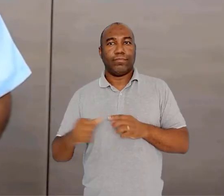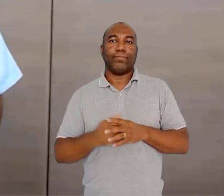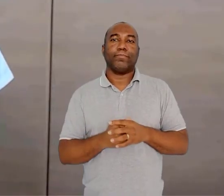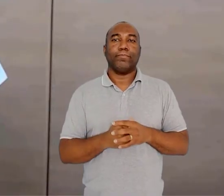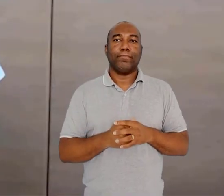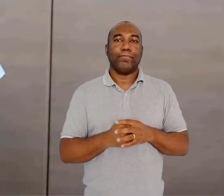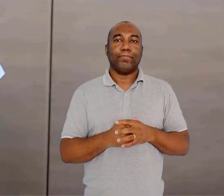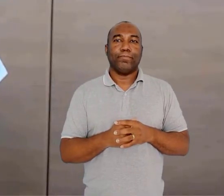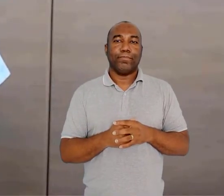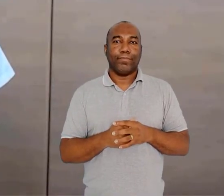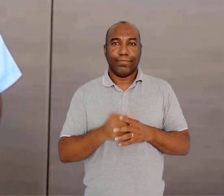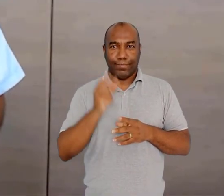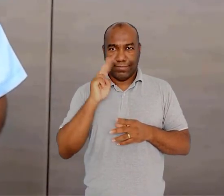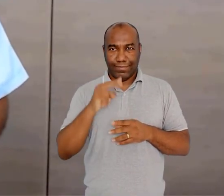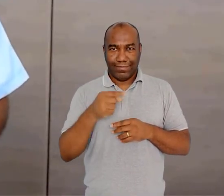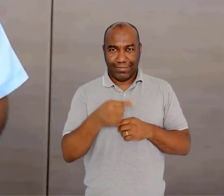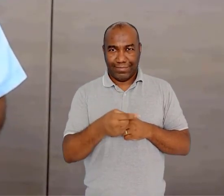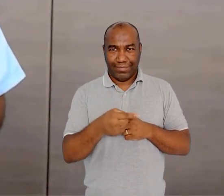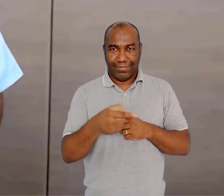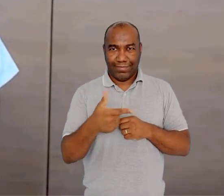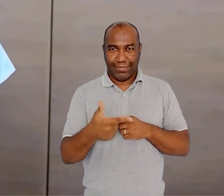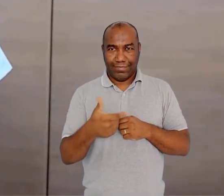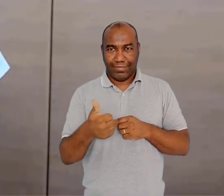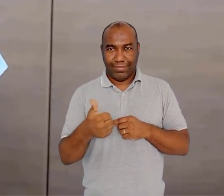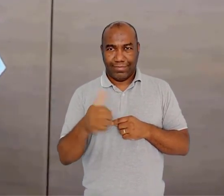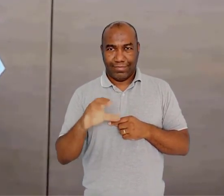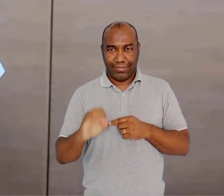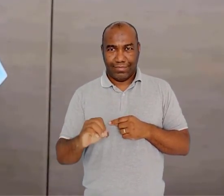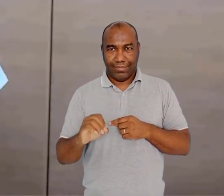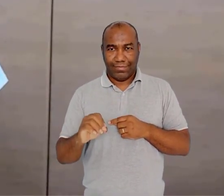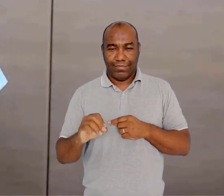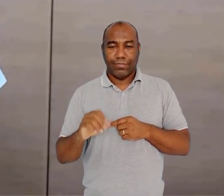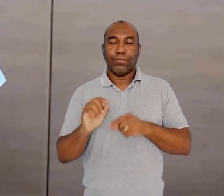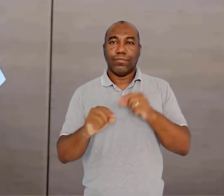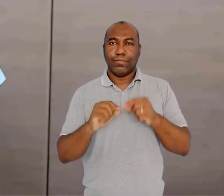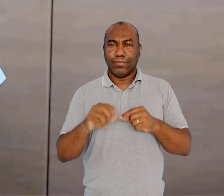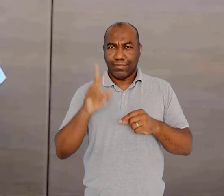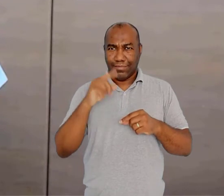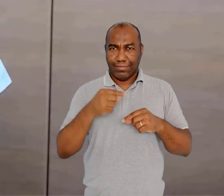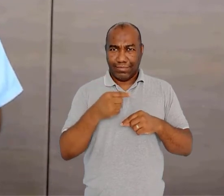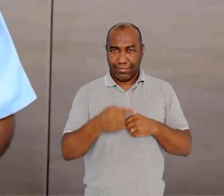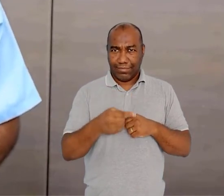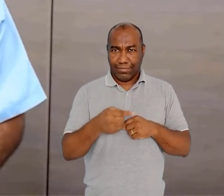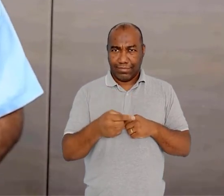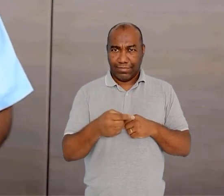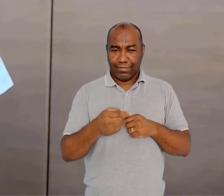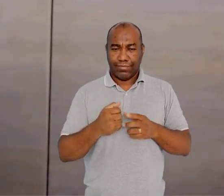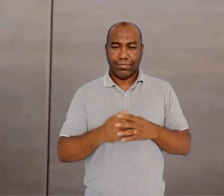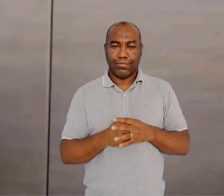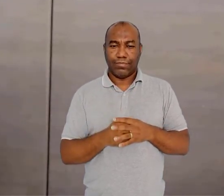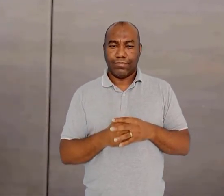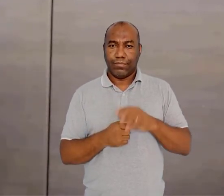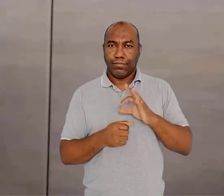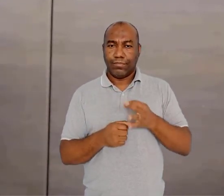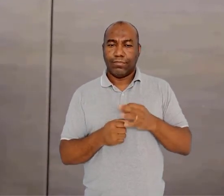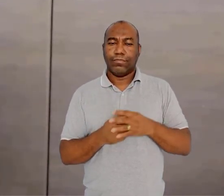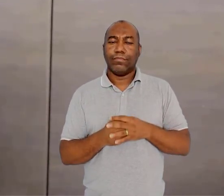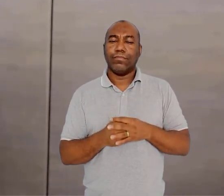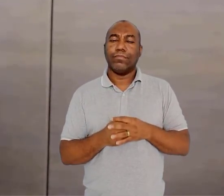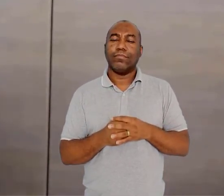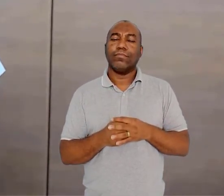tenho menos 210 quilocalorias. Não é um sinal negativo essa conta? É, professor, é um sinal negativo. O que, que o